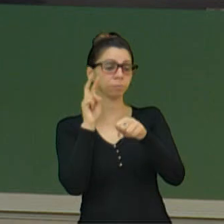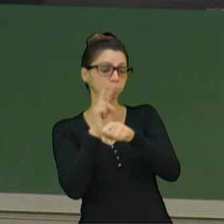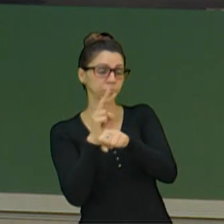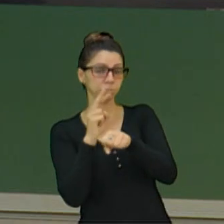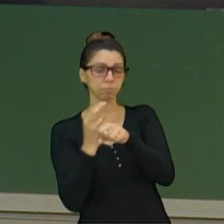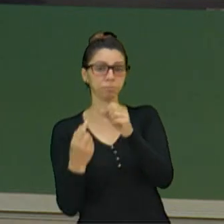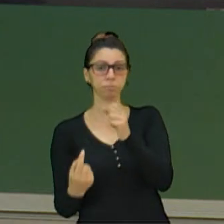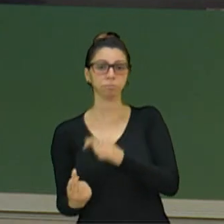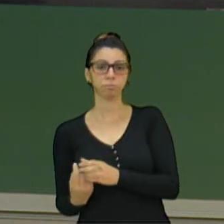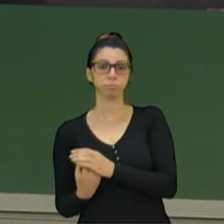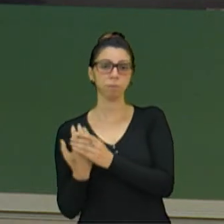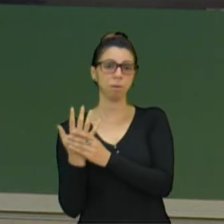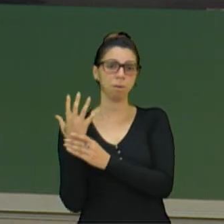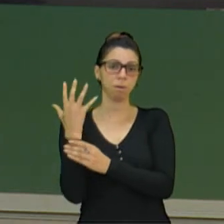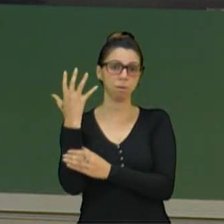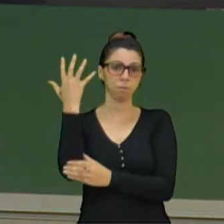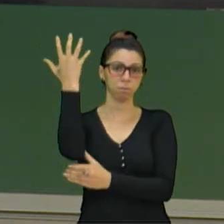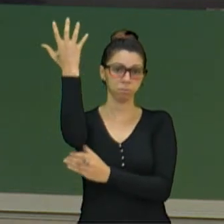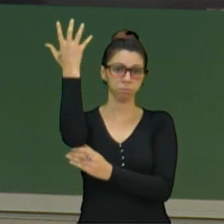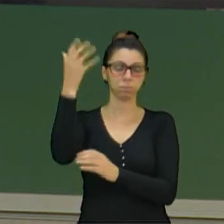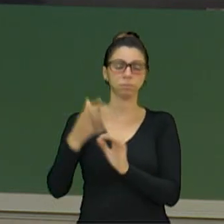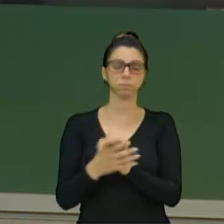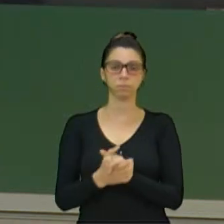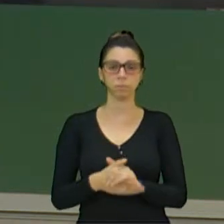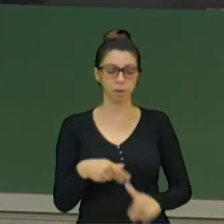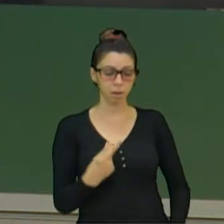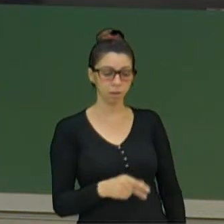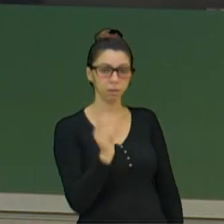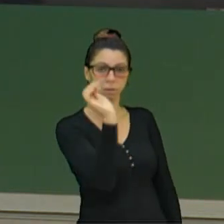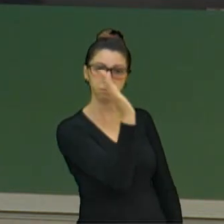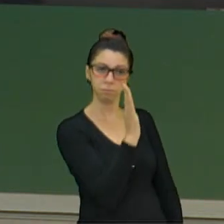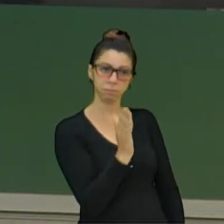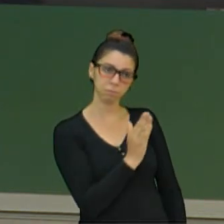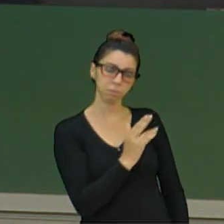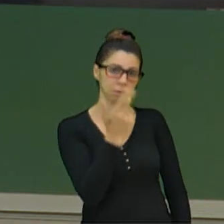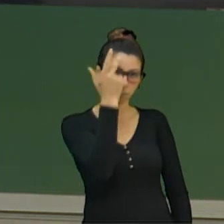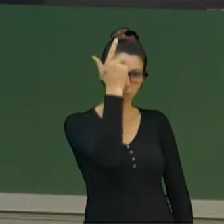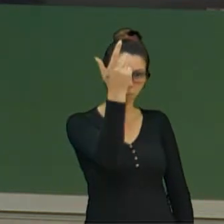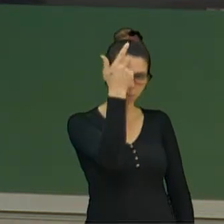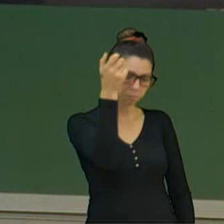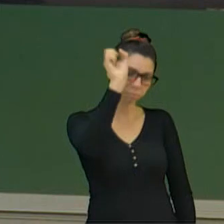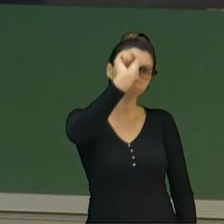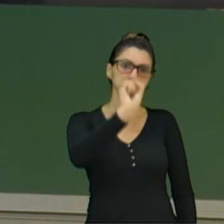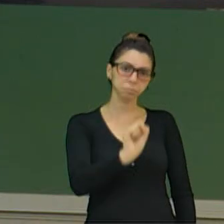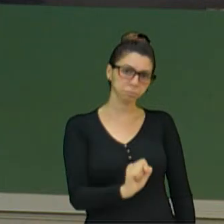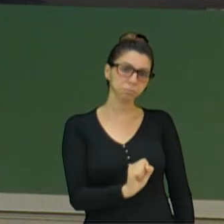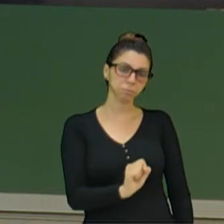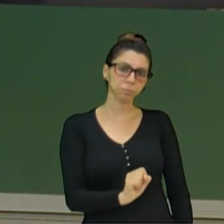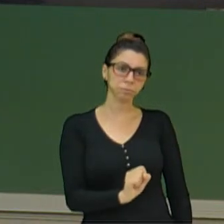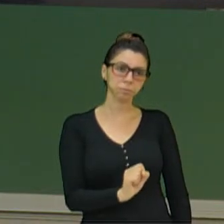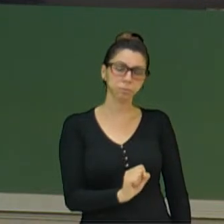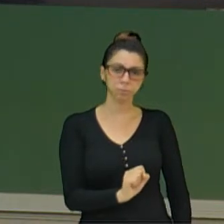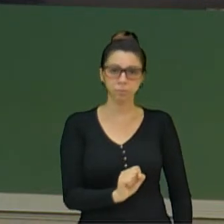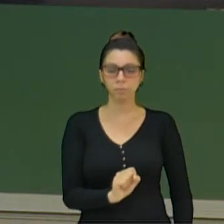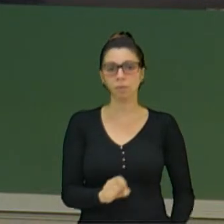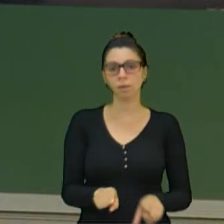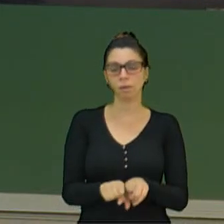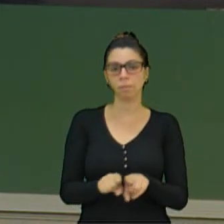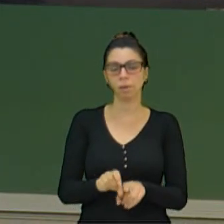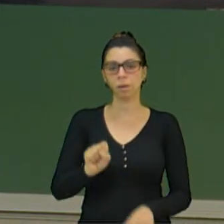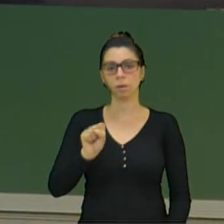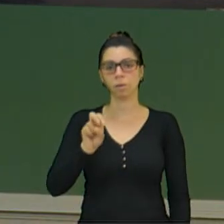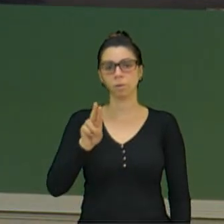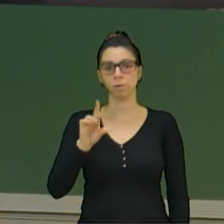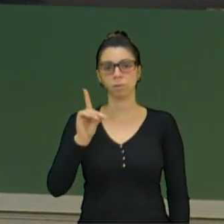crescimento dessas plantas. No Brasil, elas ocorrem naturalmente na região sul, que é aqui onde a gente mora, e no sudeste.